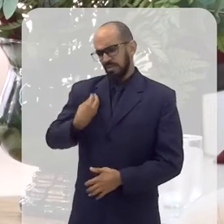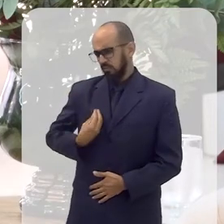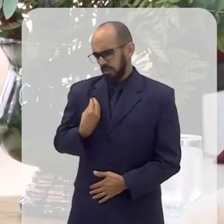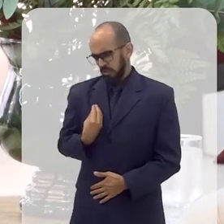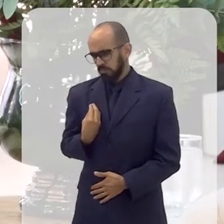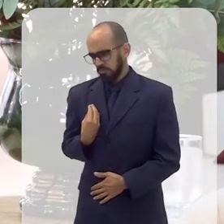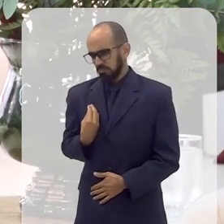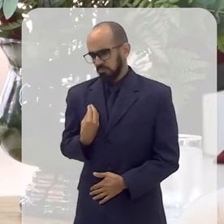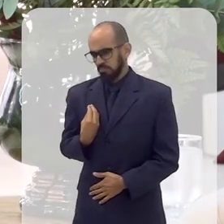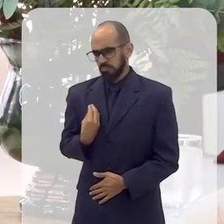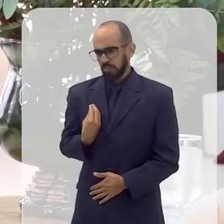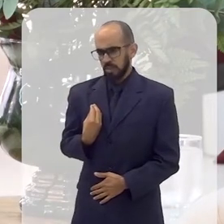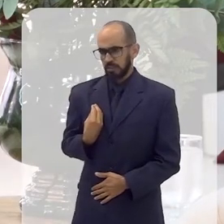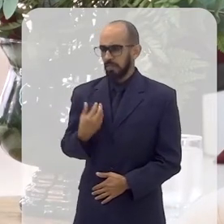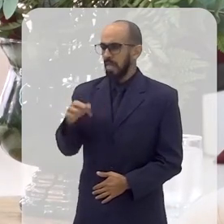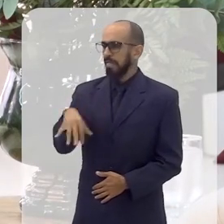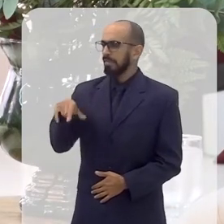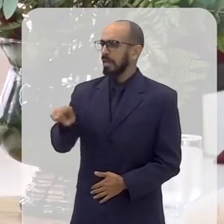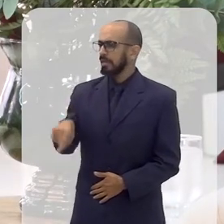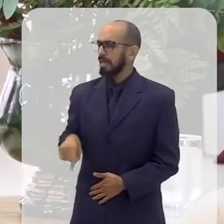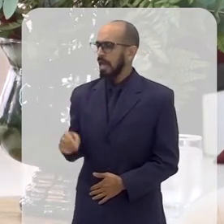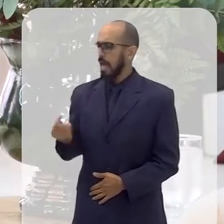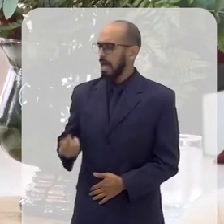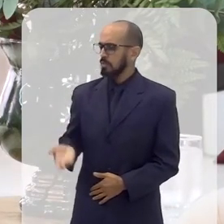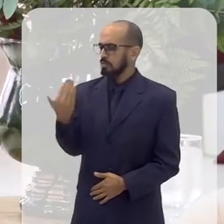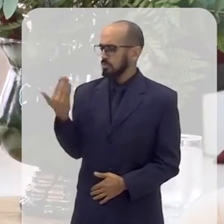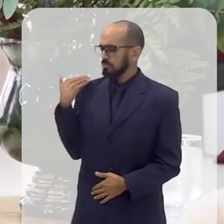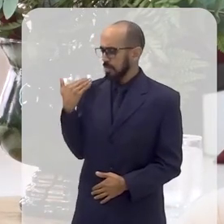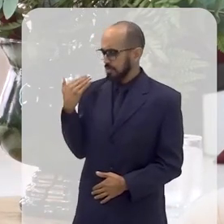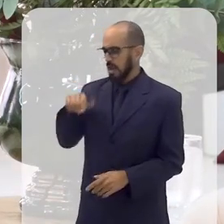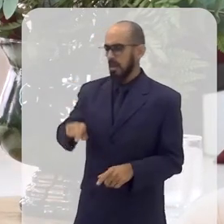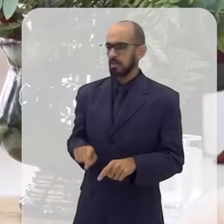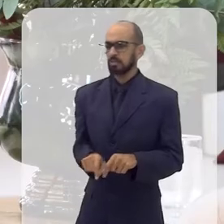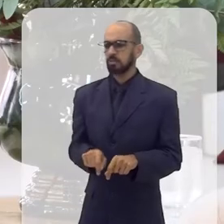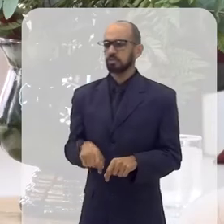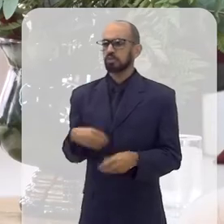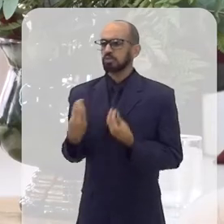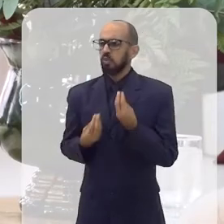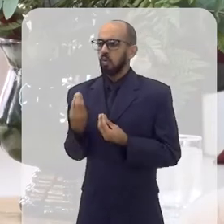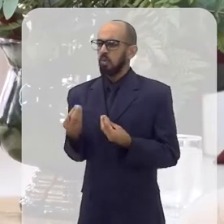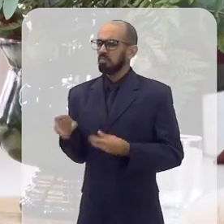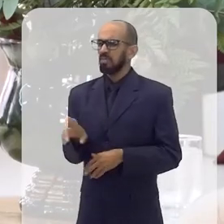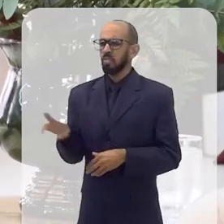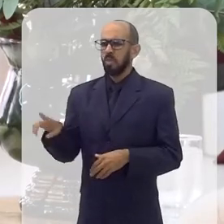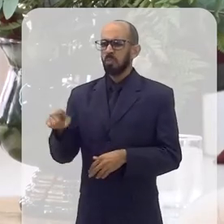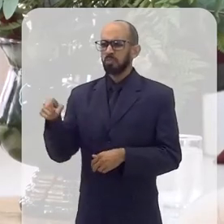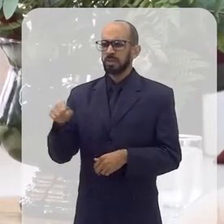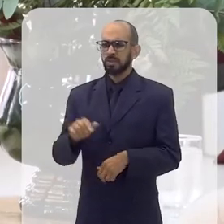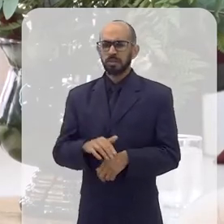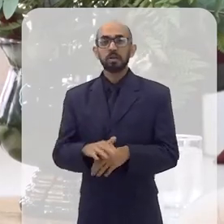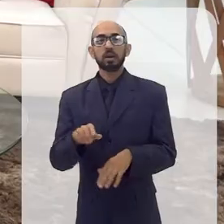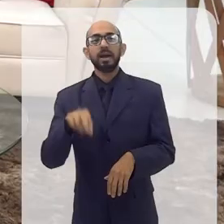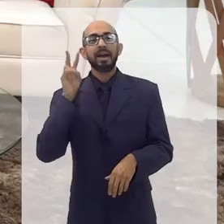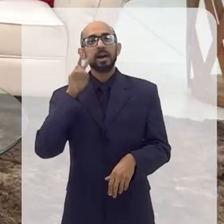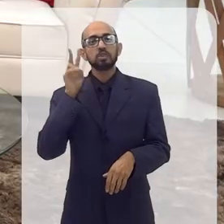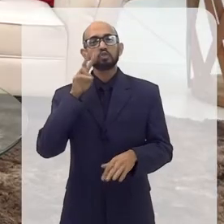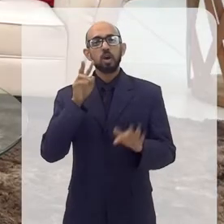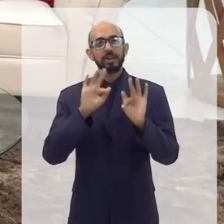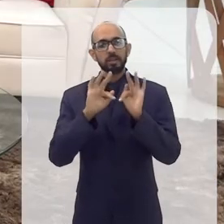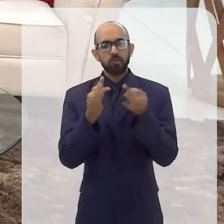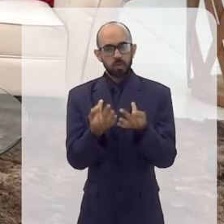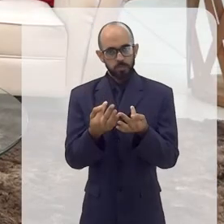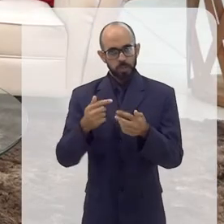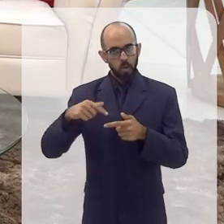a nossa vida. Quem foram nossos antepassados, como se chama e nós